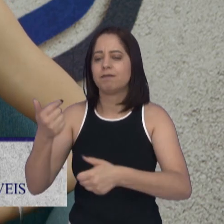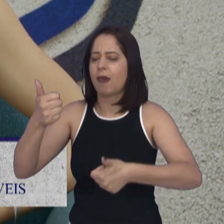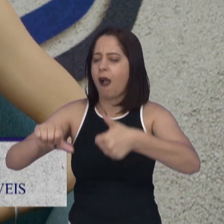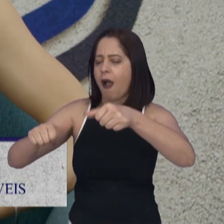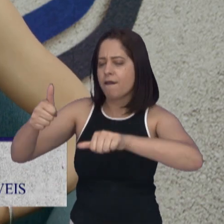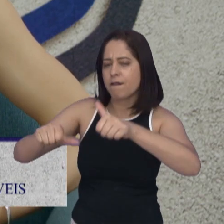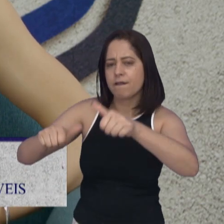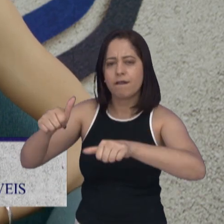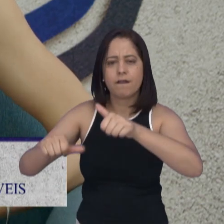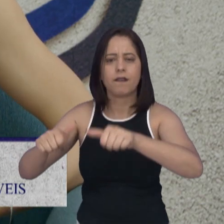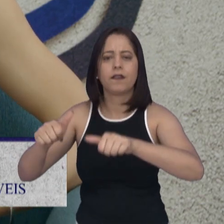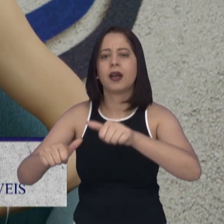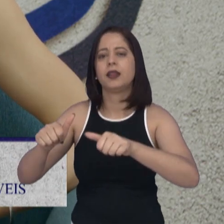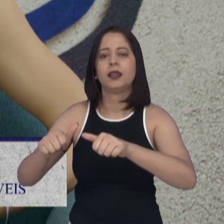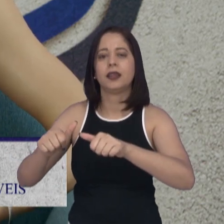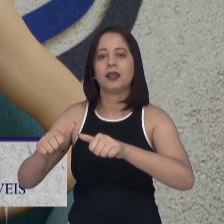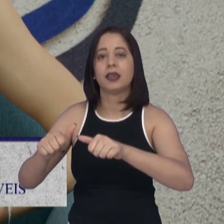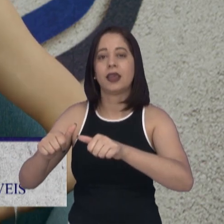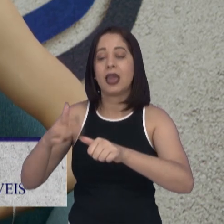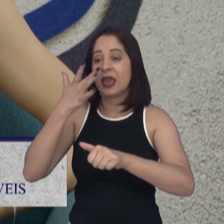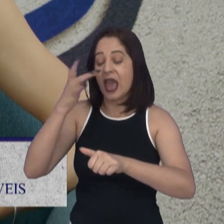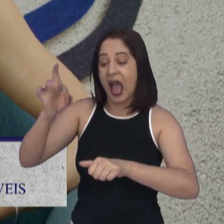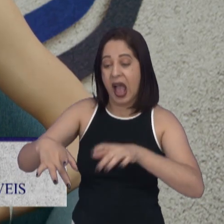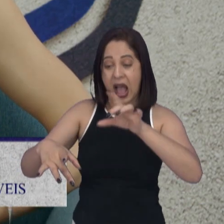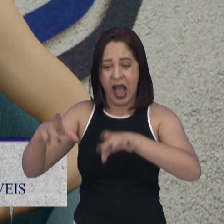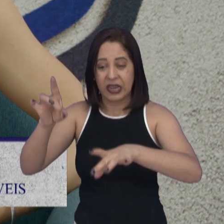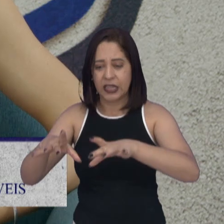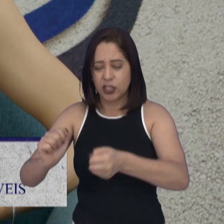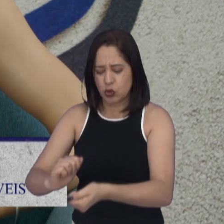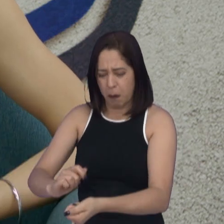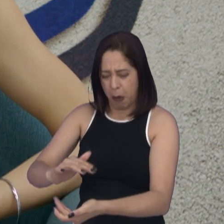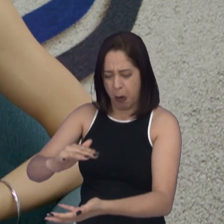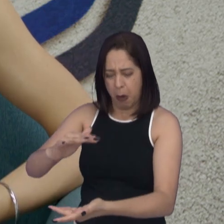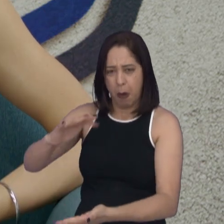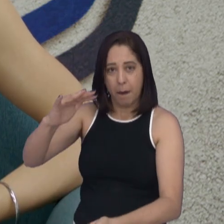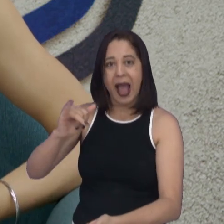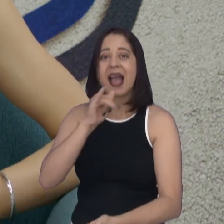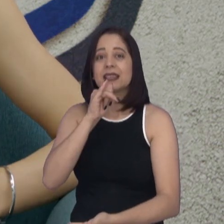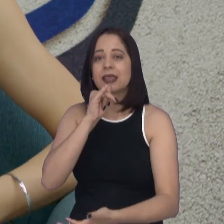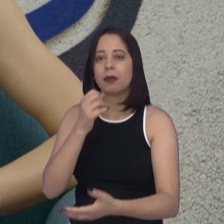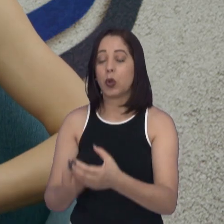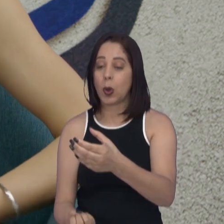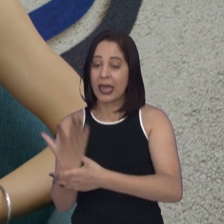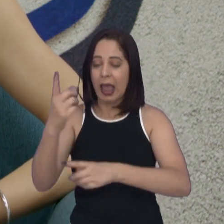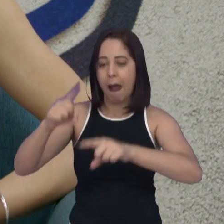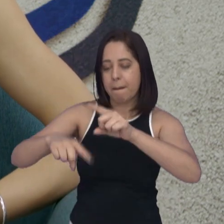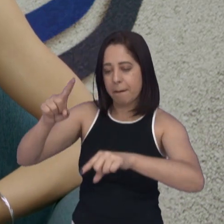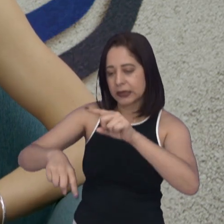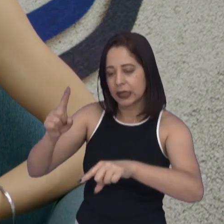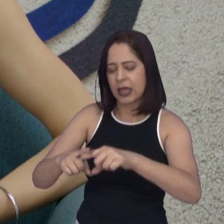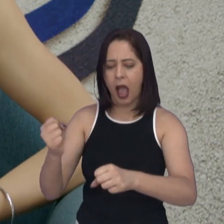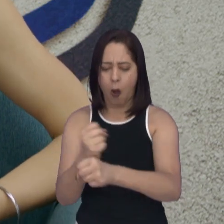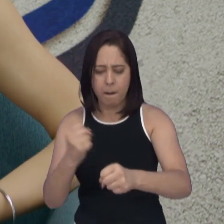né, a questão de quanto de resíduo a gente está gerando ao produzir alguma coisa, né, a produzir